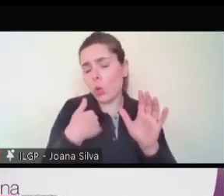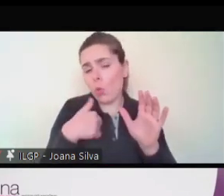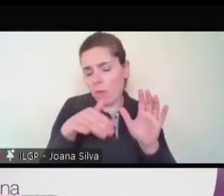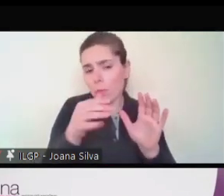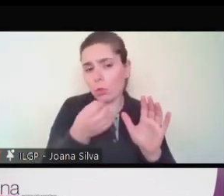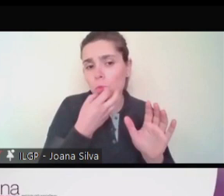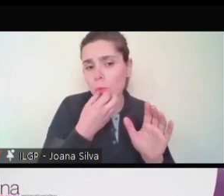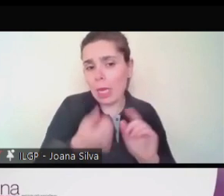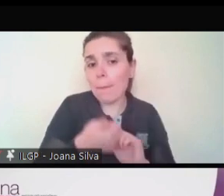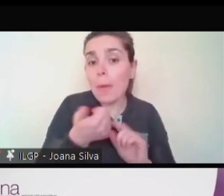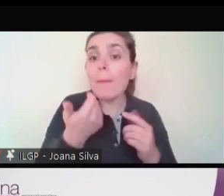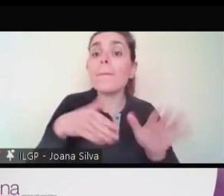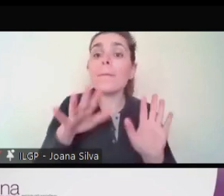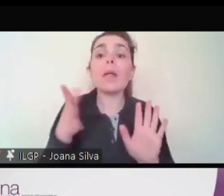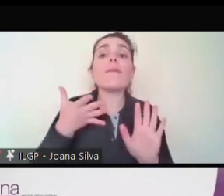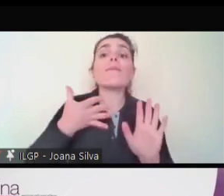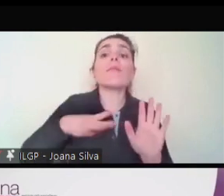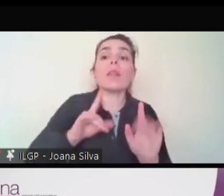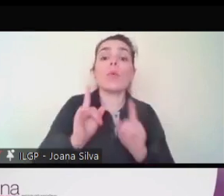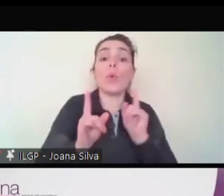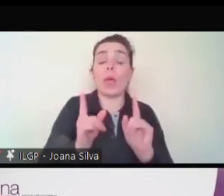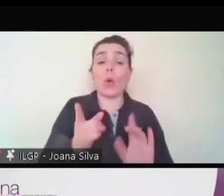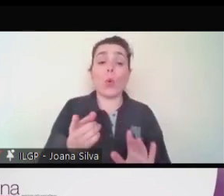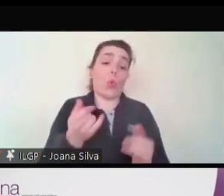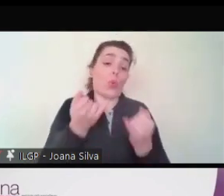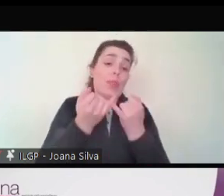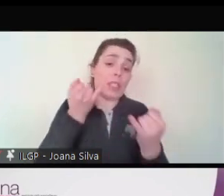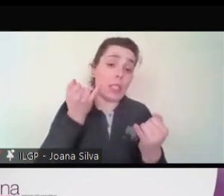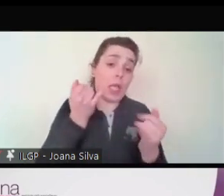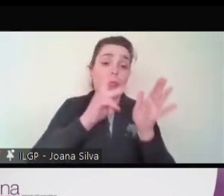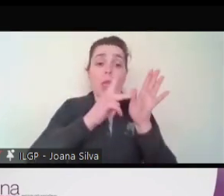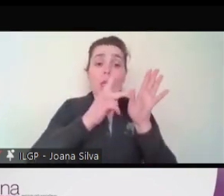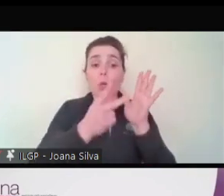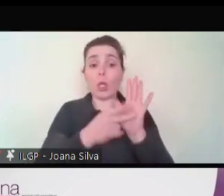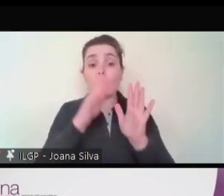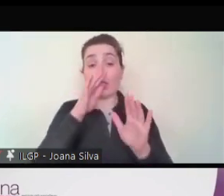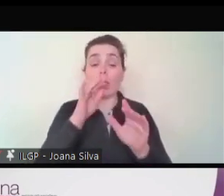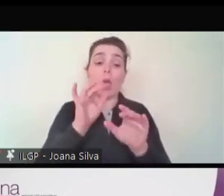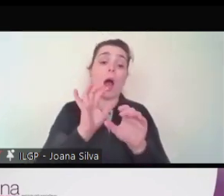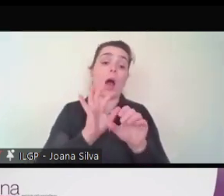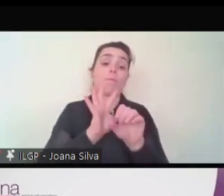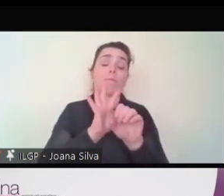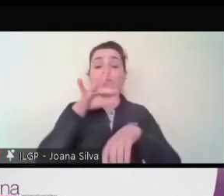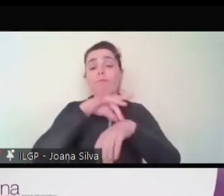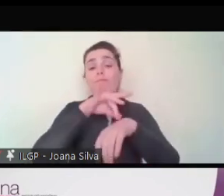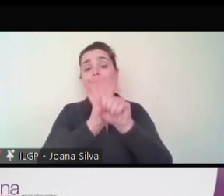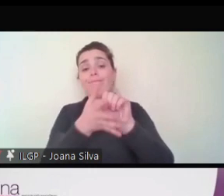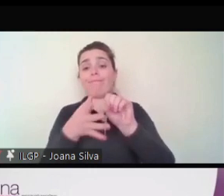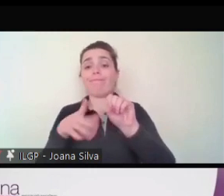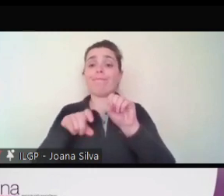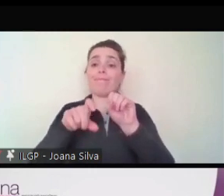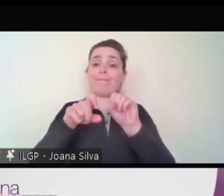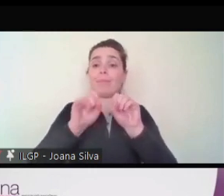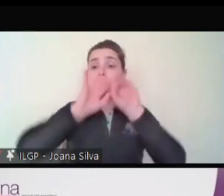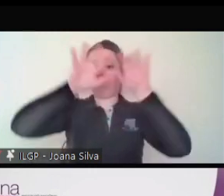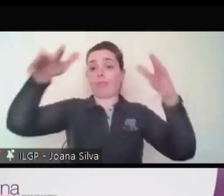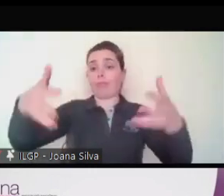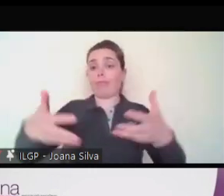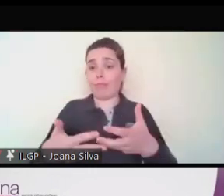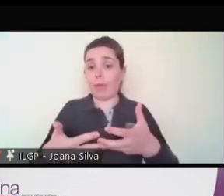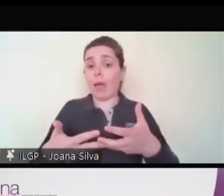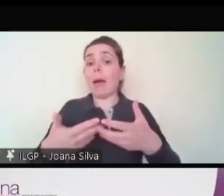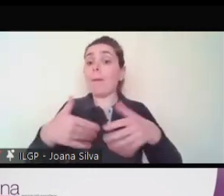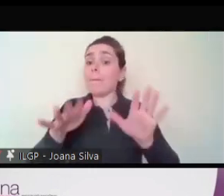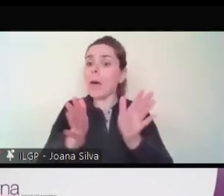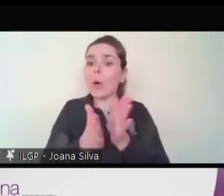mas queremos que, de facto, também o digital, uma vez que se há coisas que a pandemia deixou e que porventura não sairão mais, é este aspecto de podermos